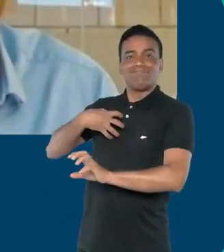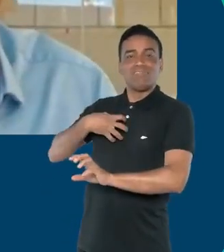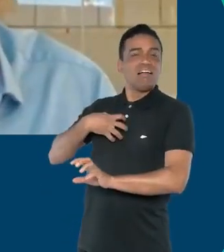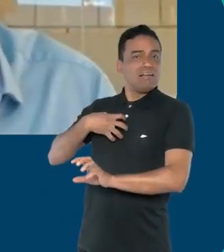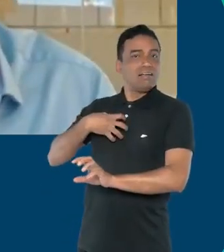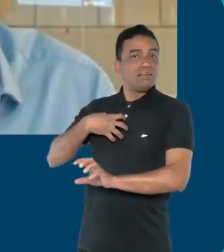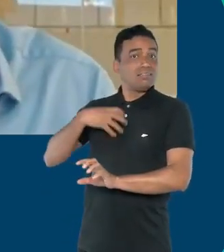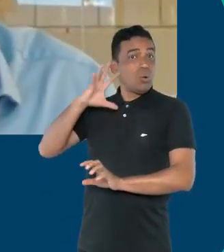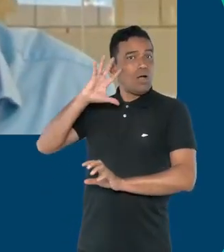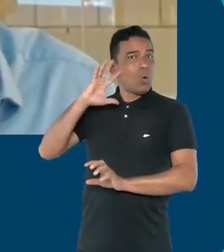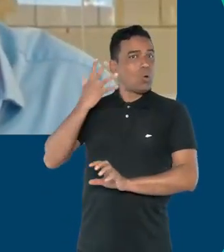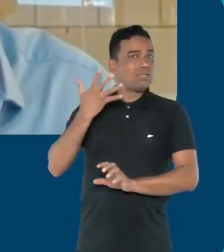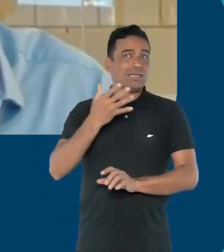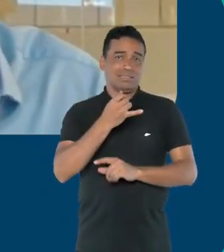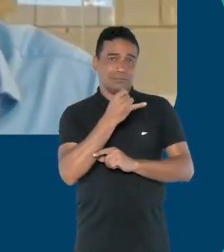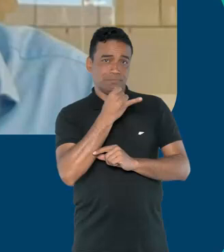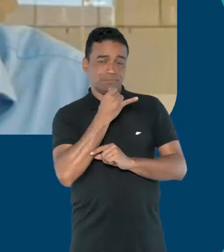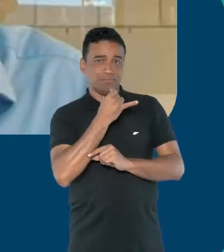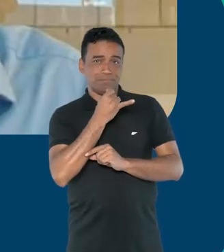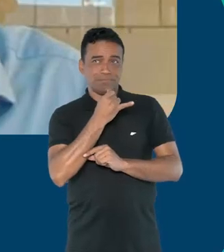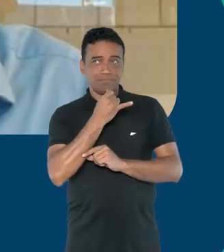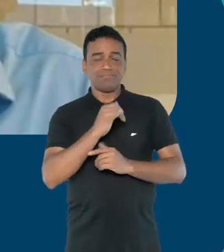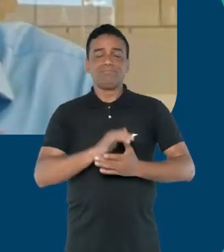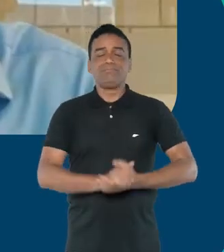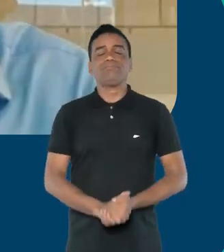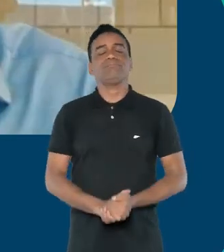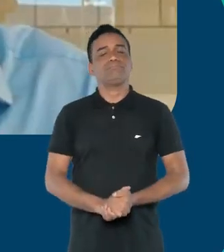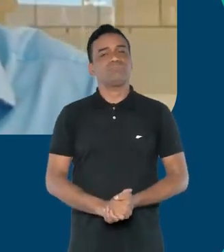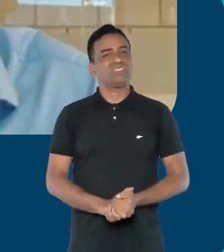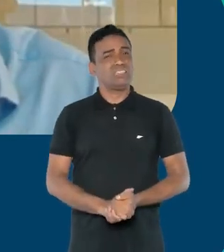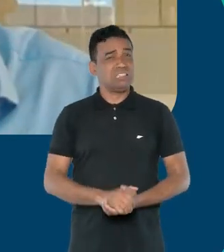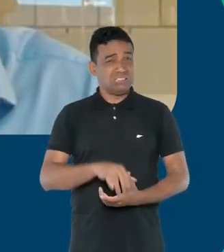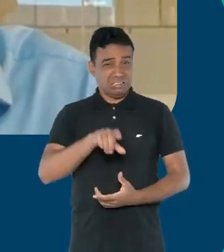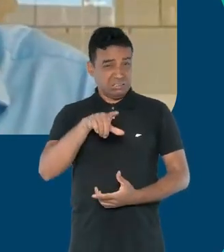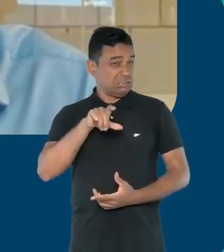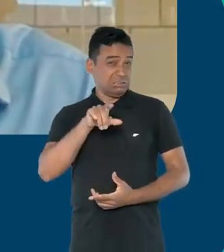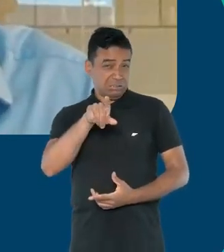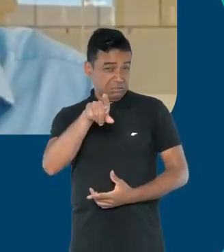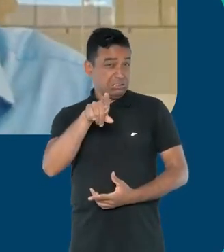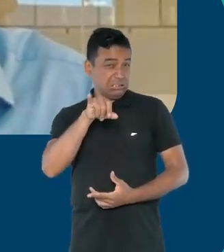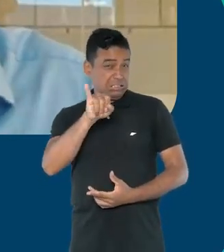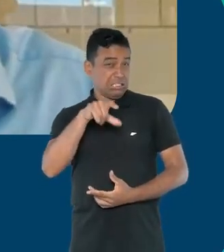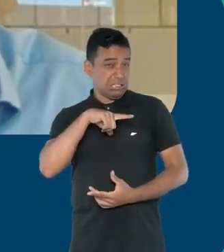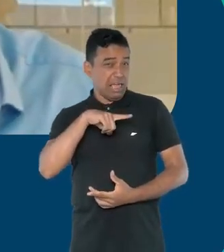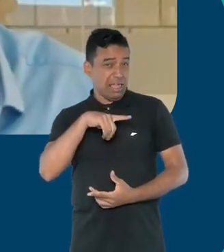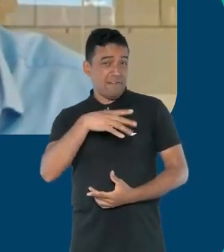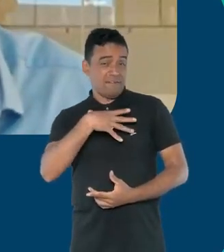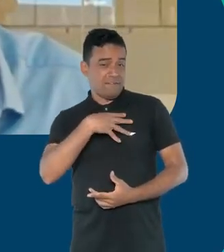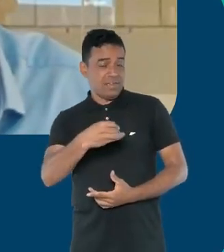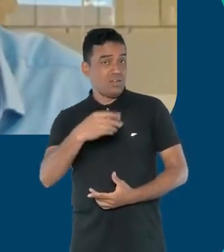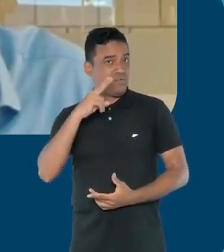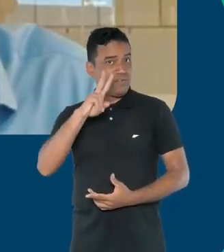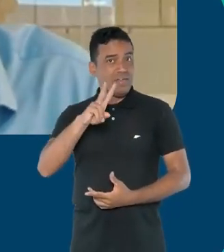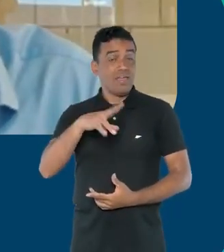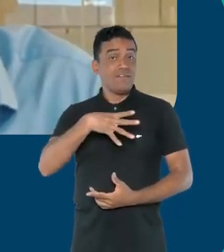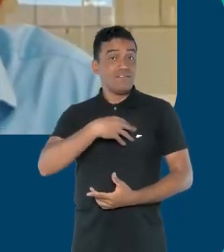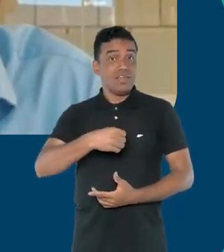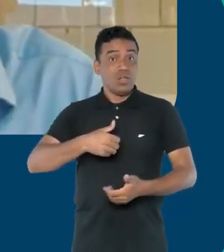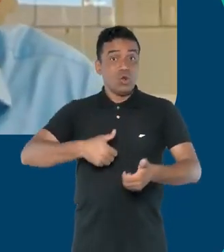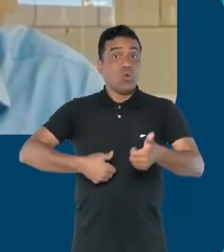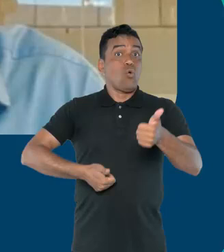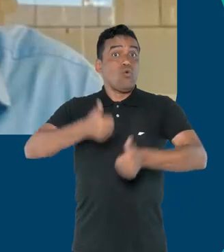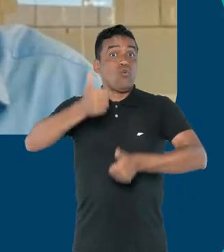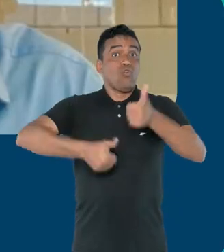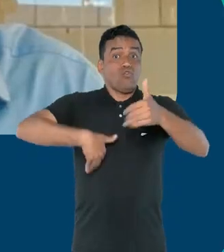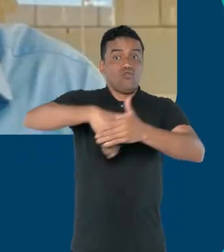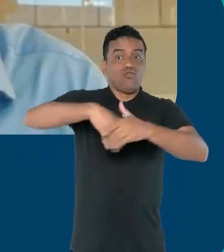muito, por exemplo, quando, não sei se você tem filhos, mas quando você vai ver o seu filho jogar um futebol,